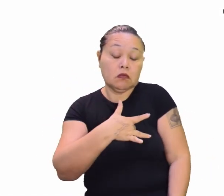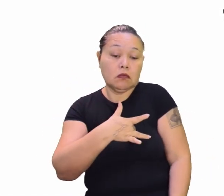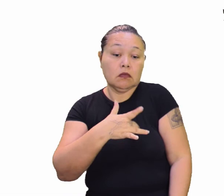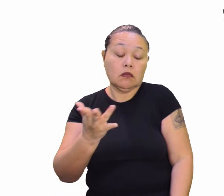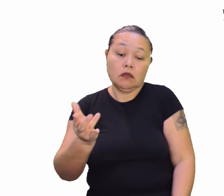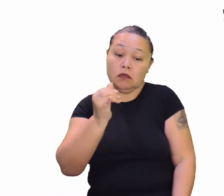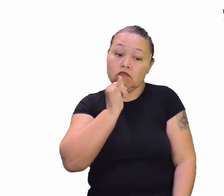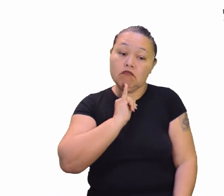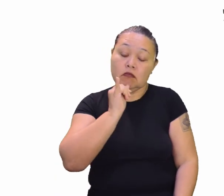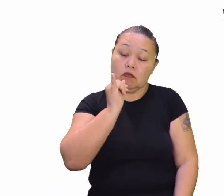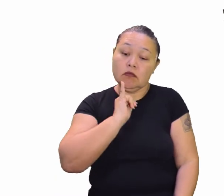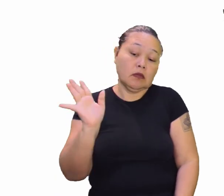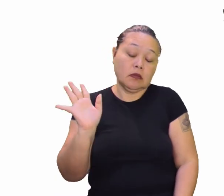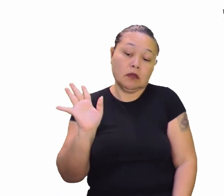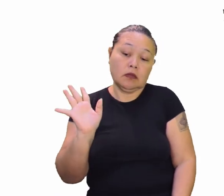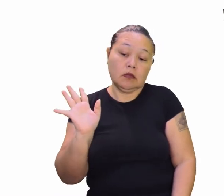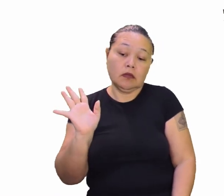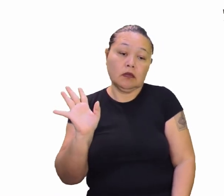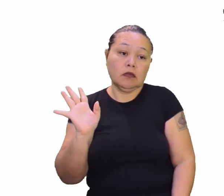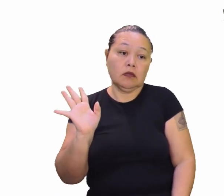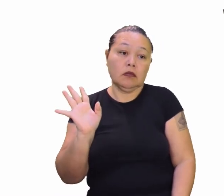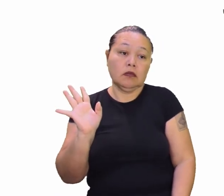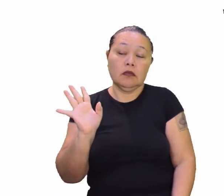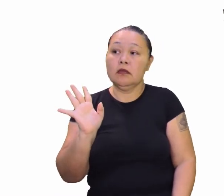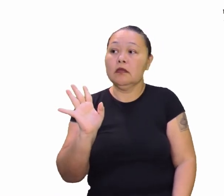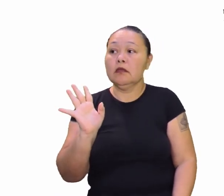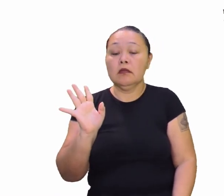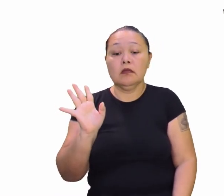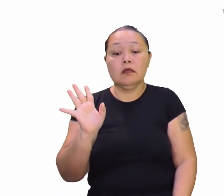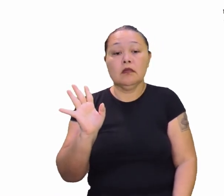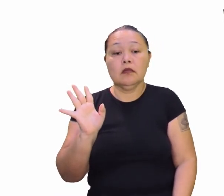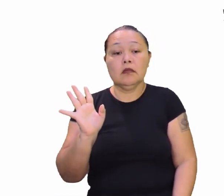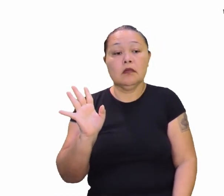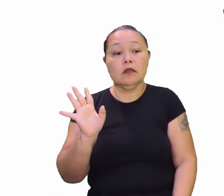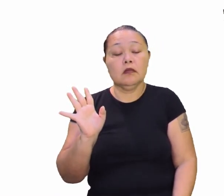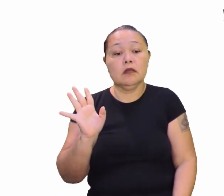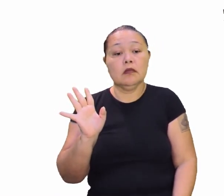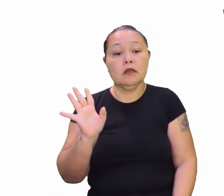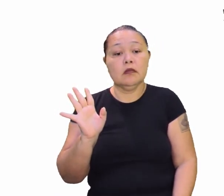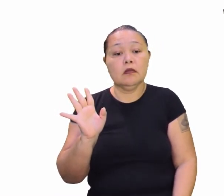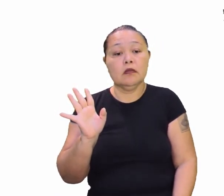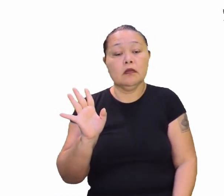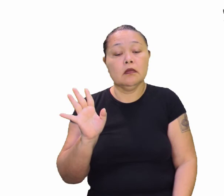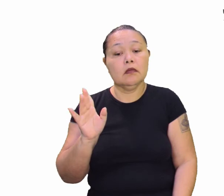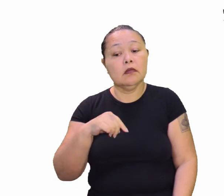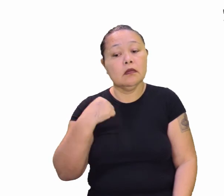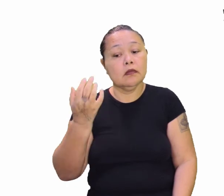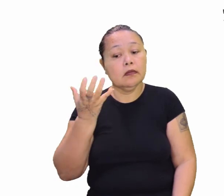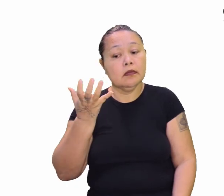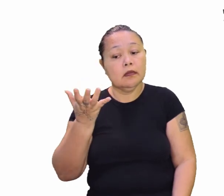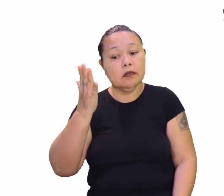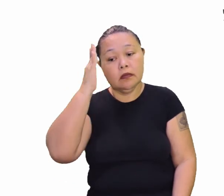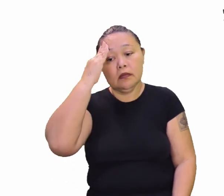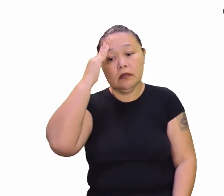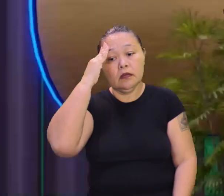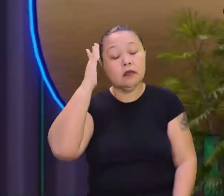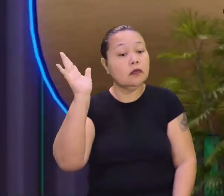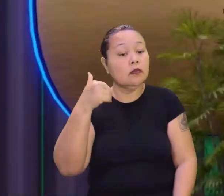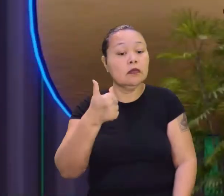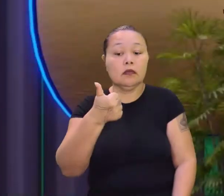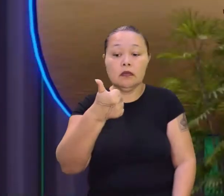por exemplo, chega aqui, diretor, vamos conversar com o nosso aluno. A gente quer que ele entenda que, por